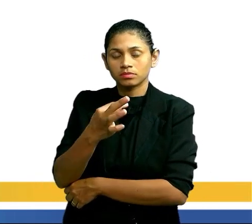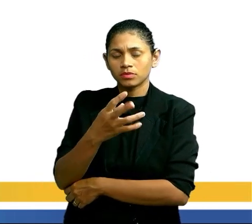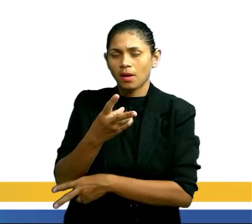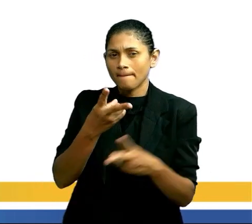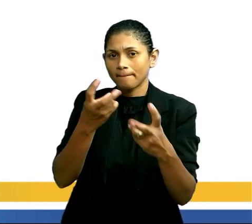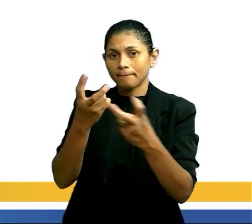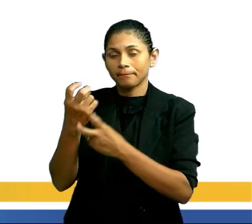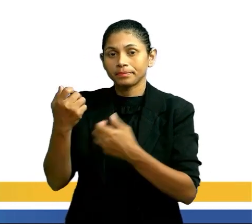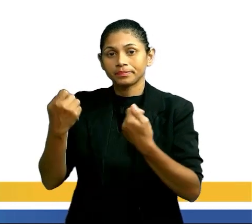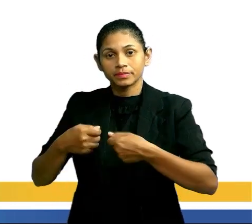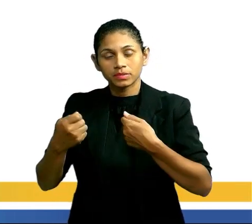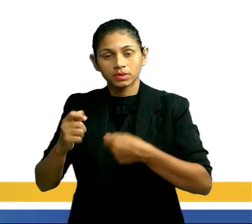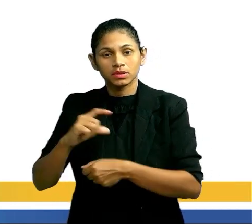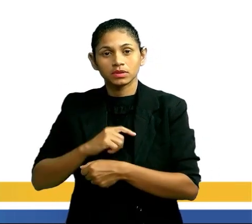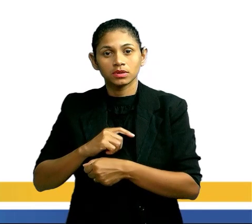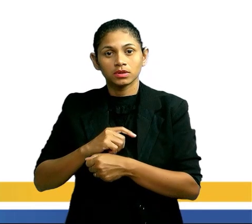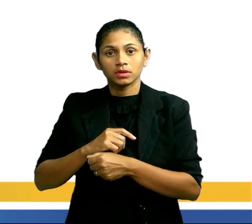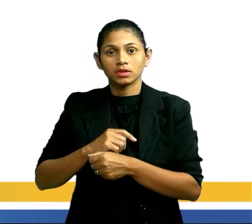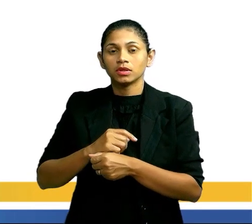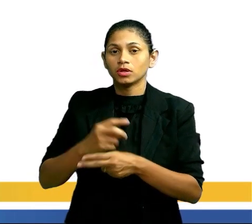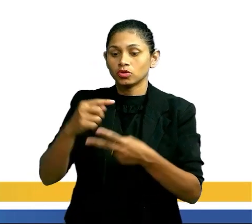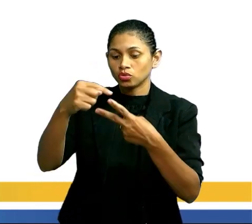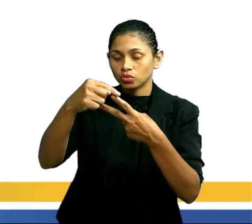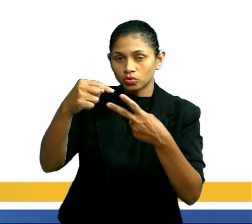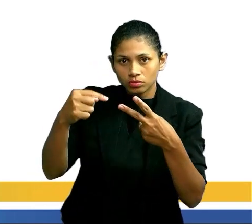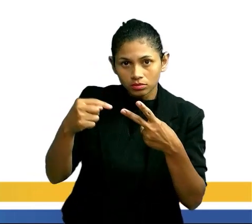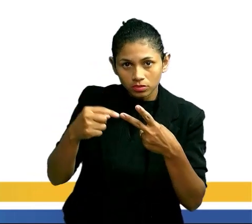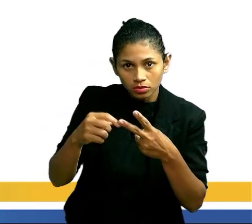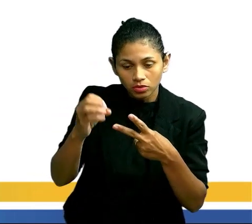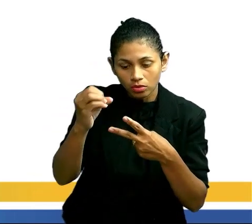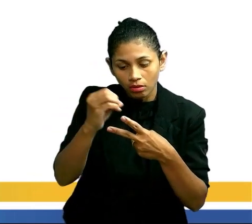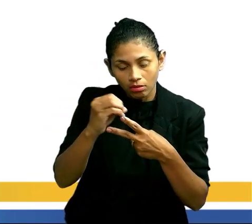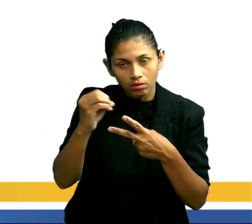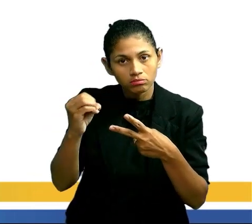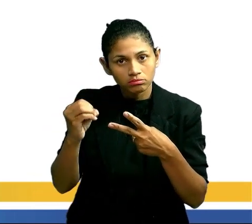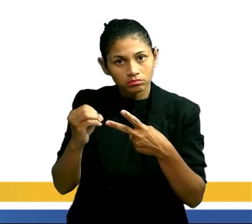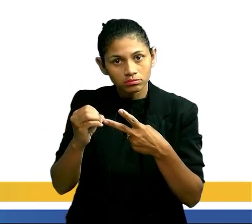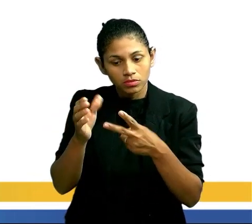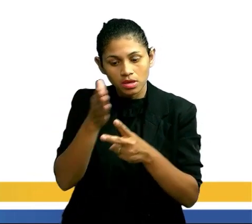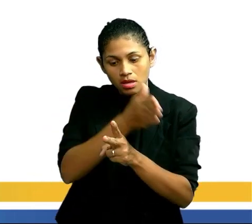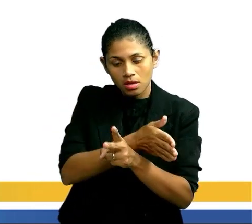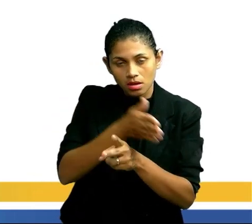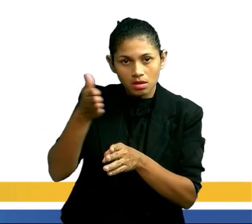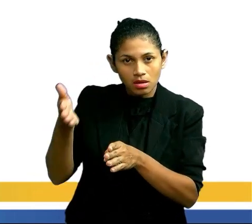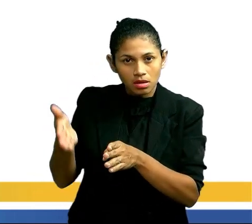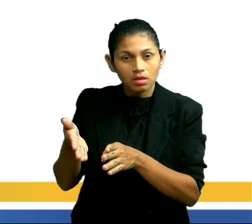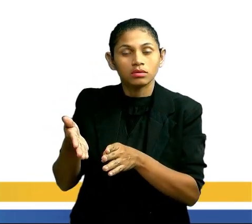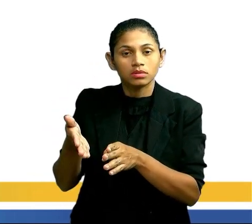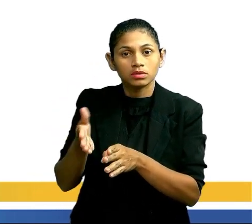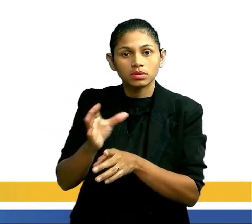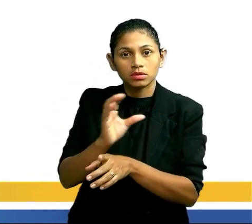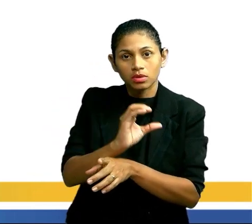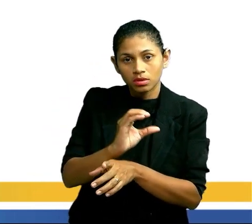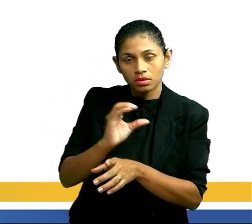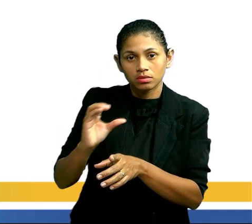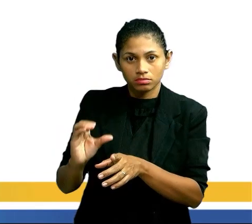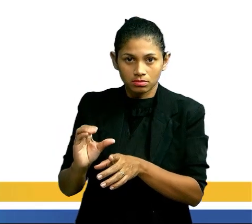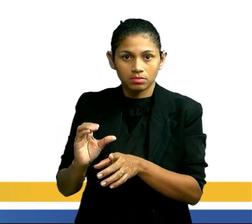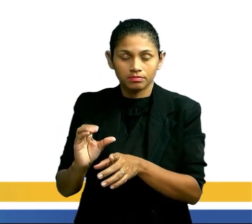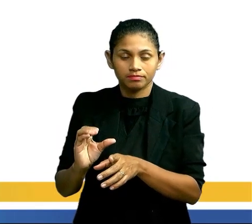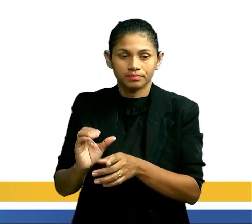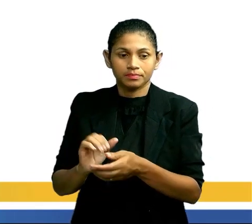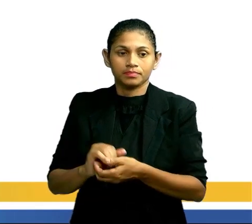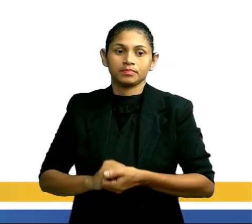eu preciso ter uma dupla O entre carbonos, e aí na tela nós temos uma outra molécula que é o